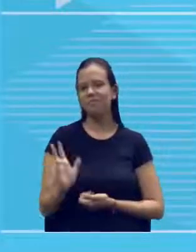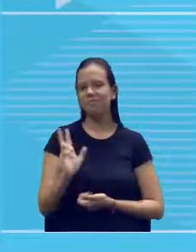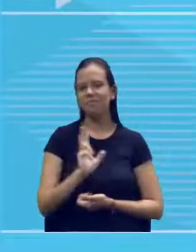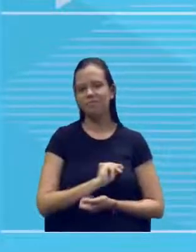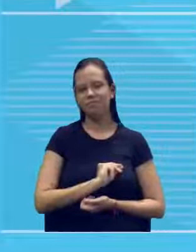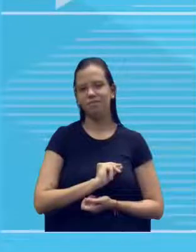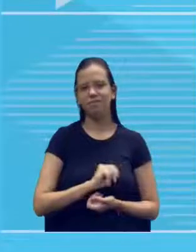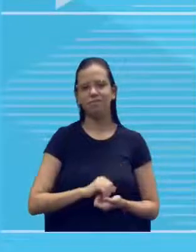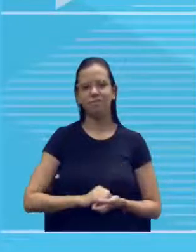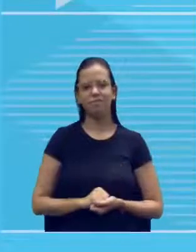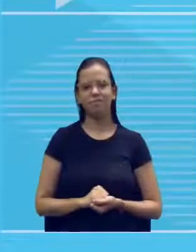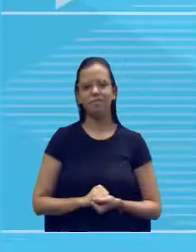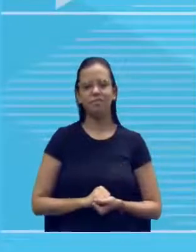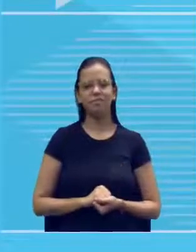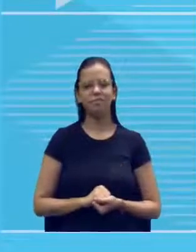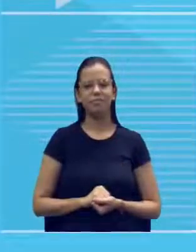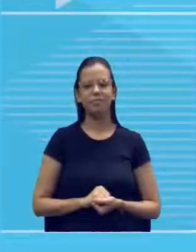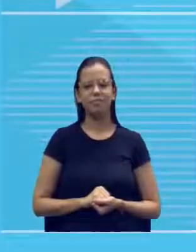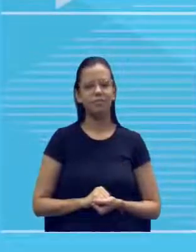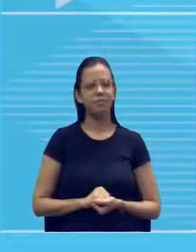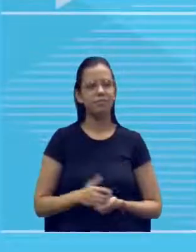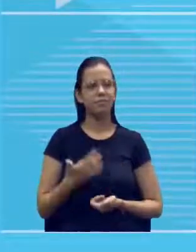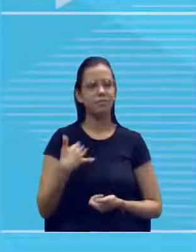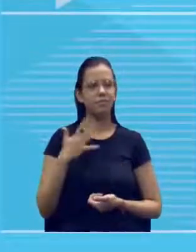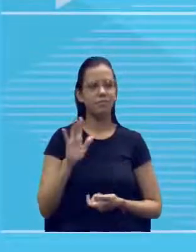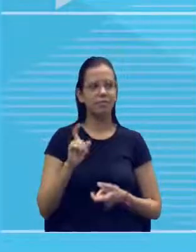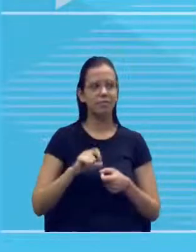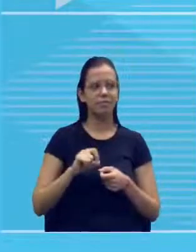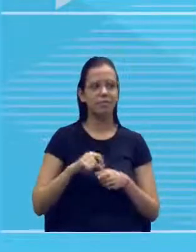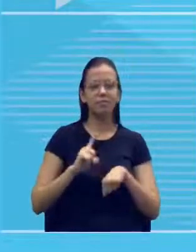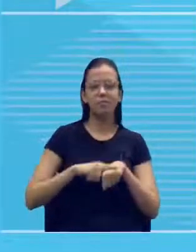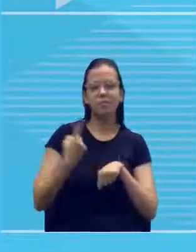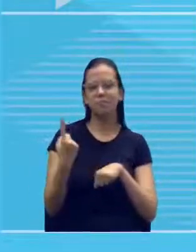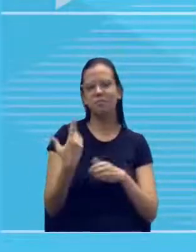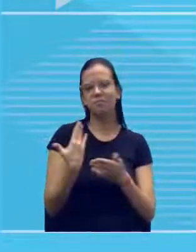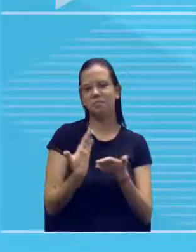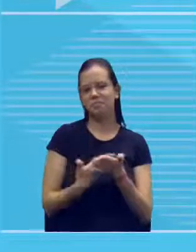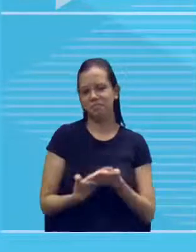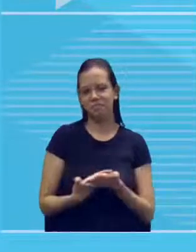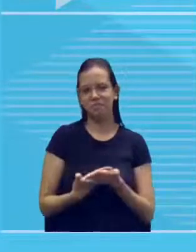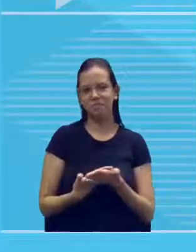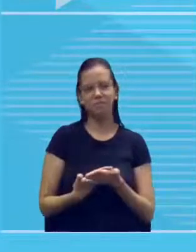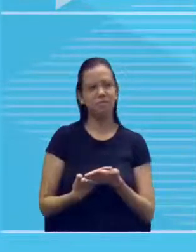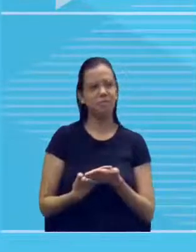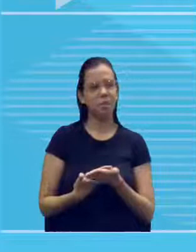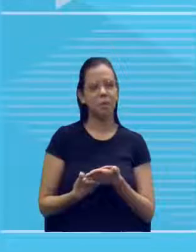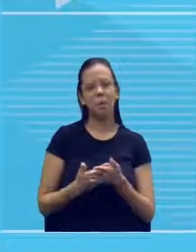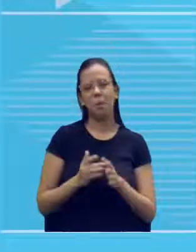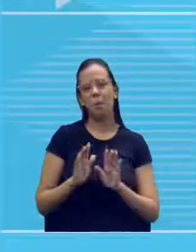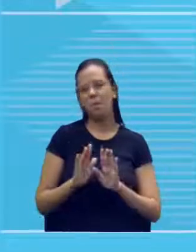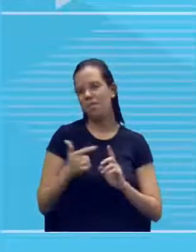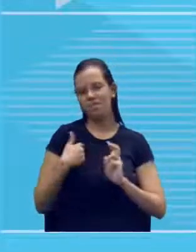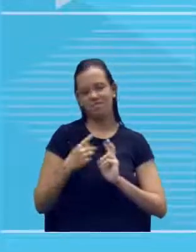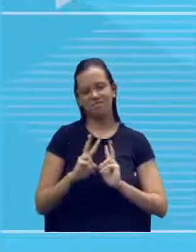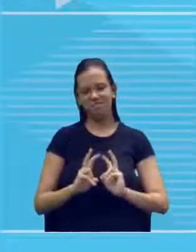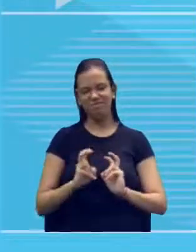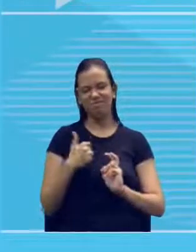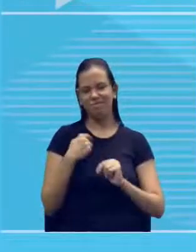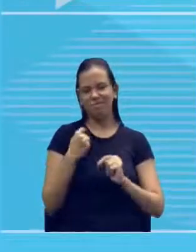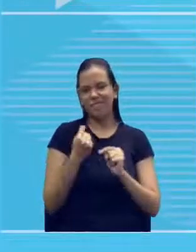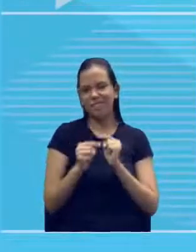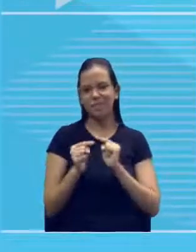né? Eu já fiz uma aula de dança do ventre. Mas eu vi que eu não tinha muito gingado pro